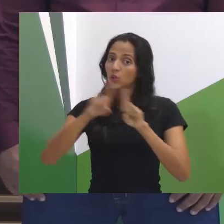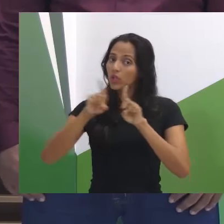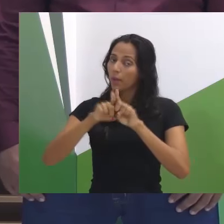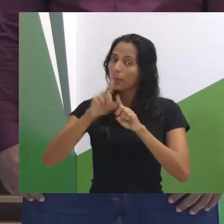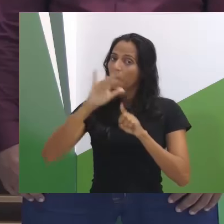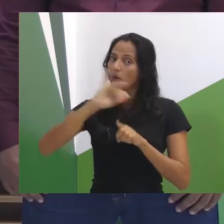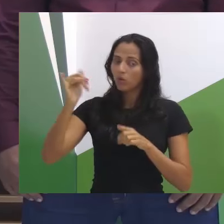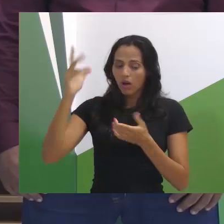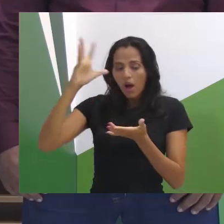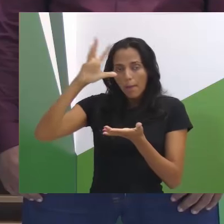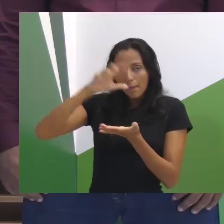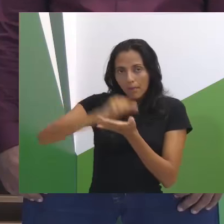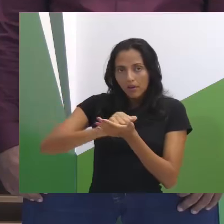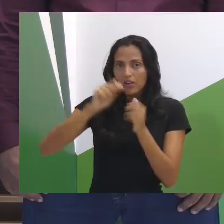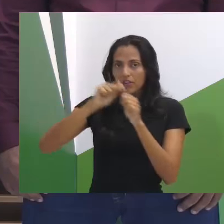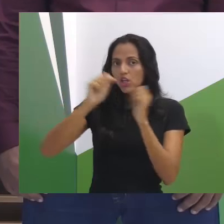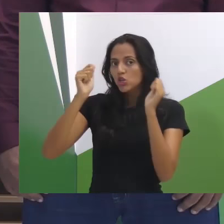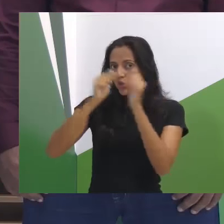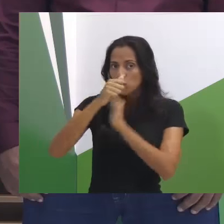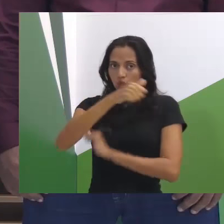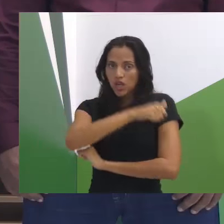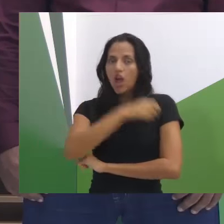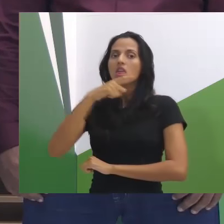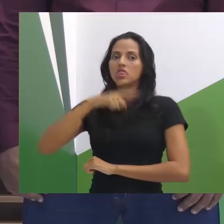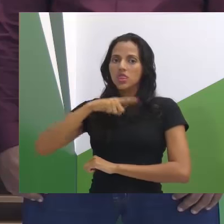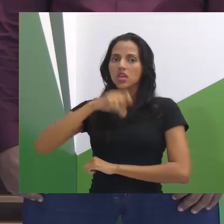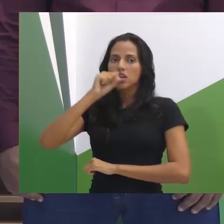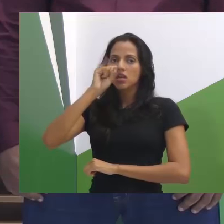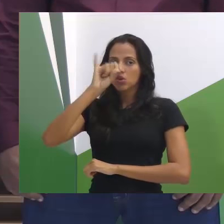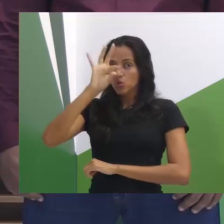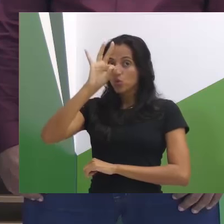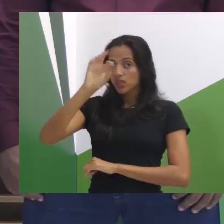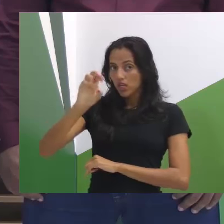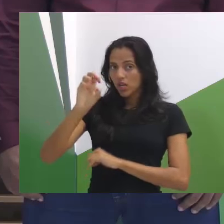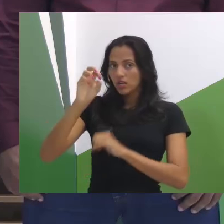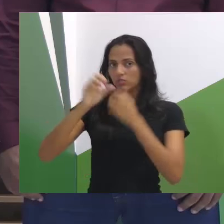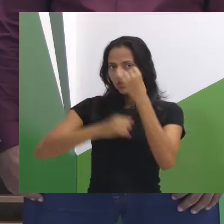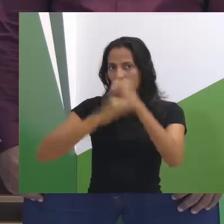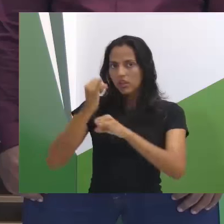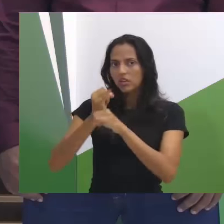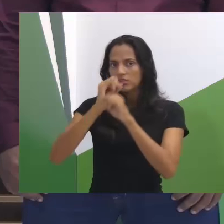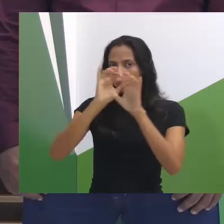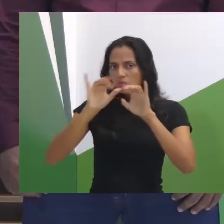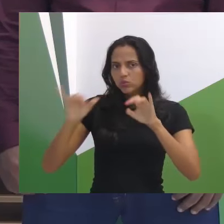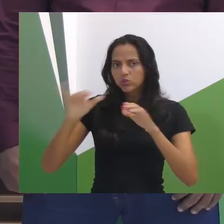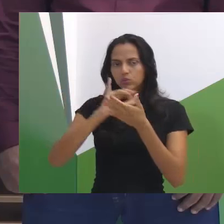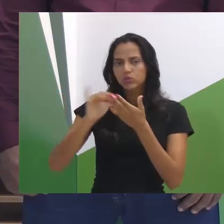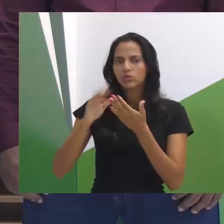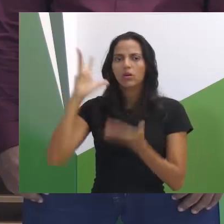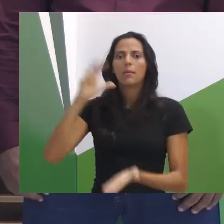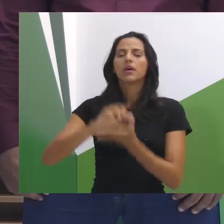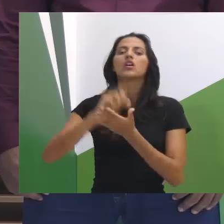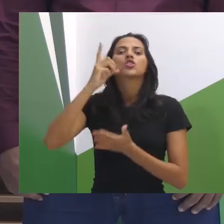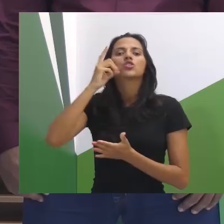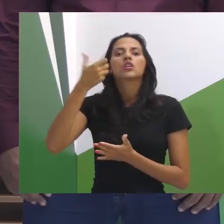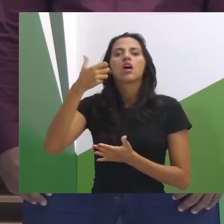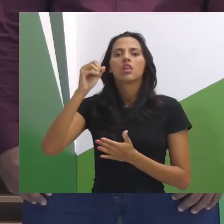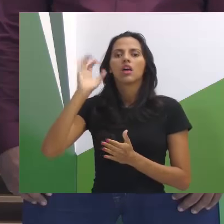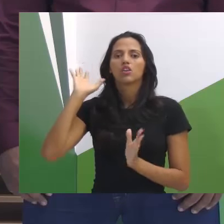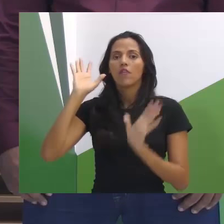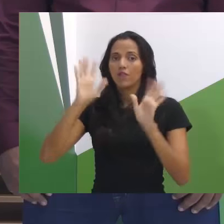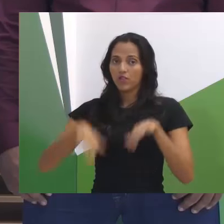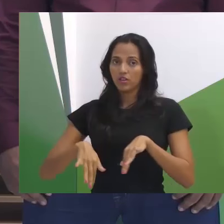junto aos seus alunos Entre lá no site da Albimep E até o dia 10 você tem para fazer o seu cadastro Porque você